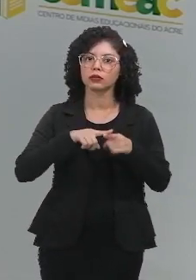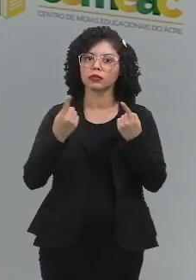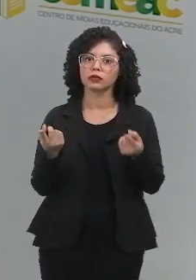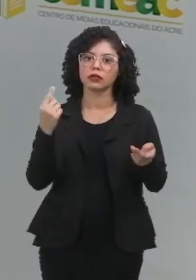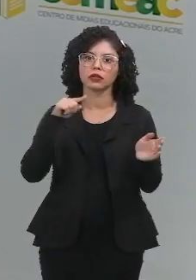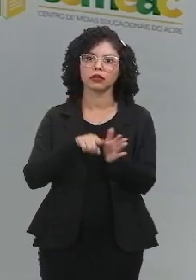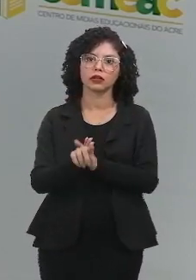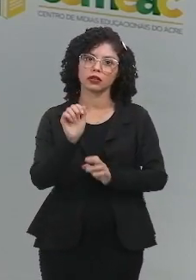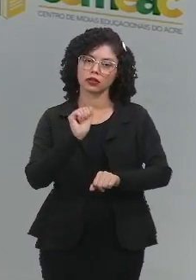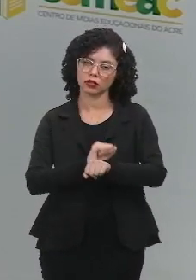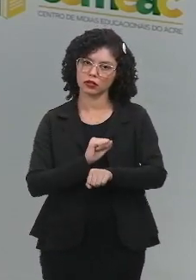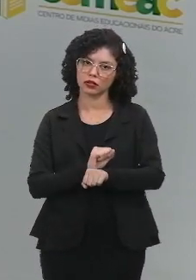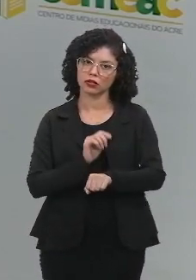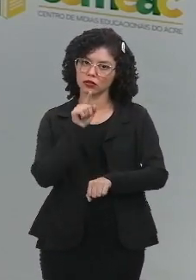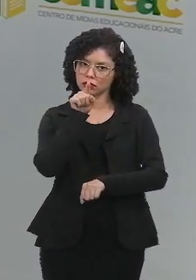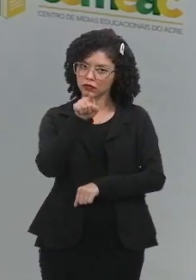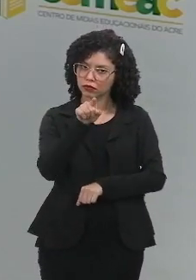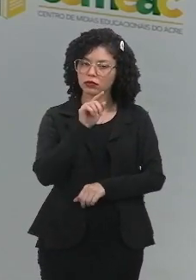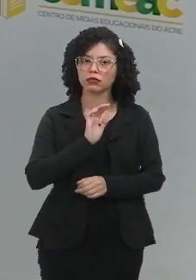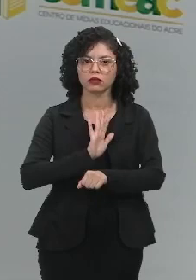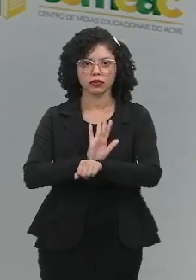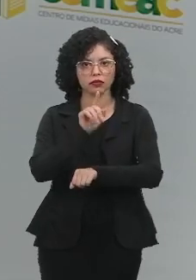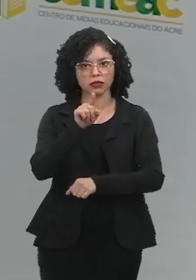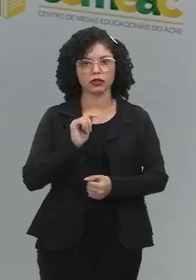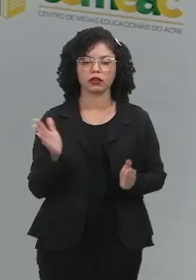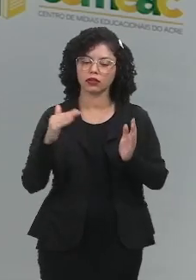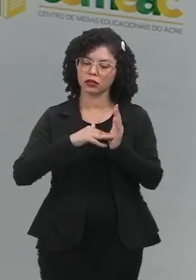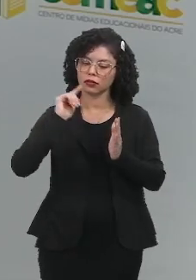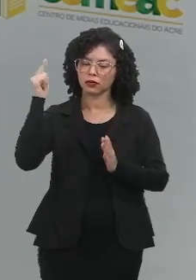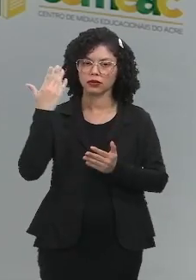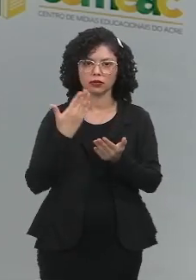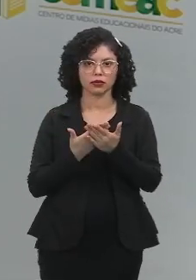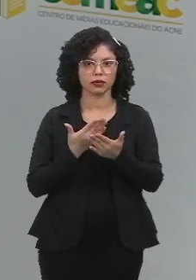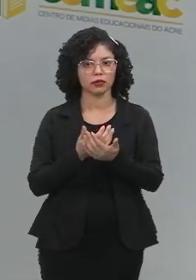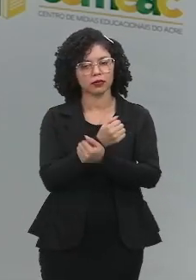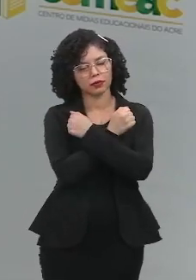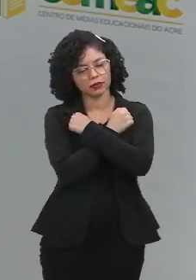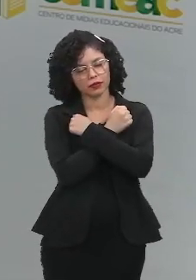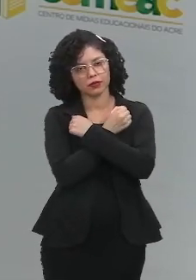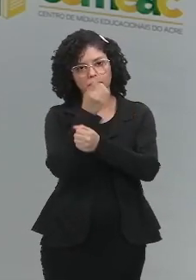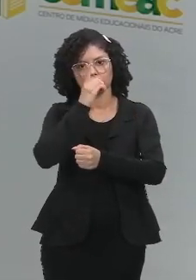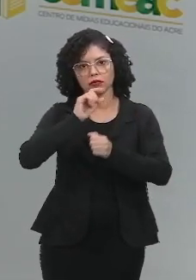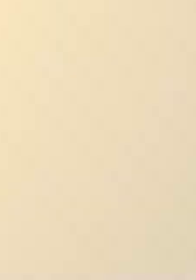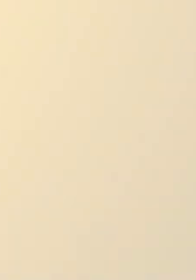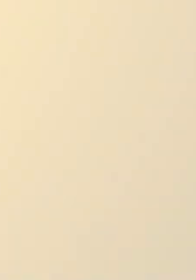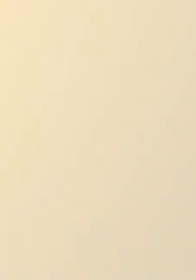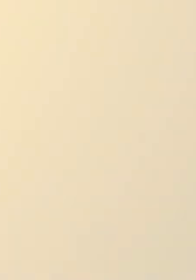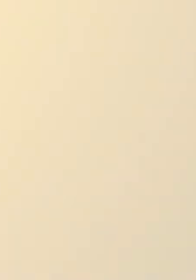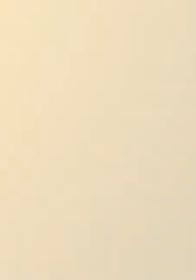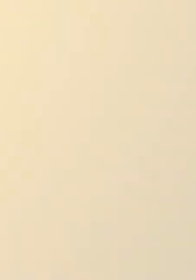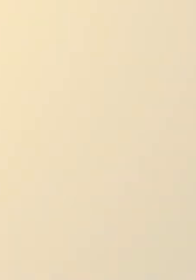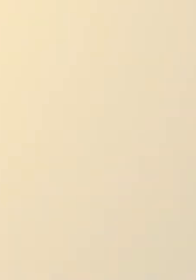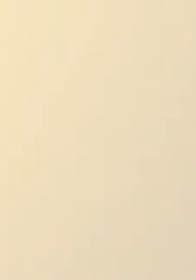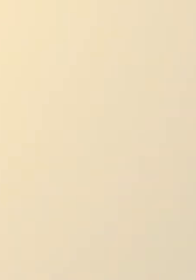questão espero ter ajudado vocês e até a próxima aula um abraço fiquem com